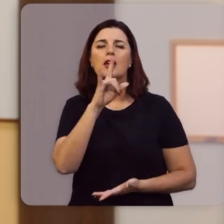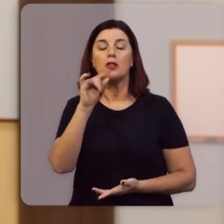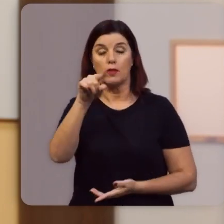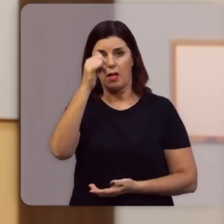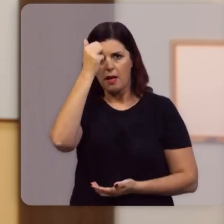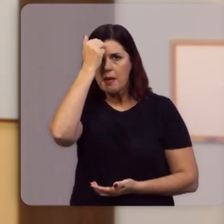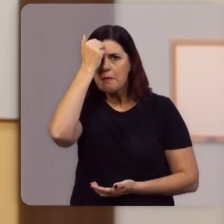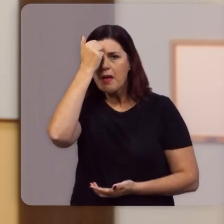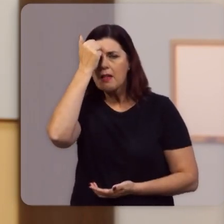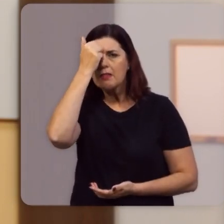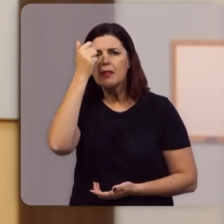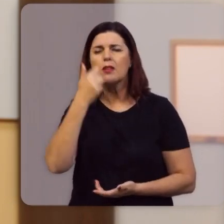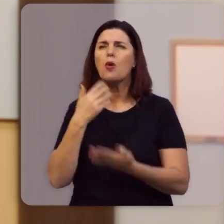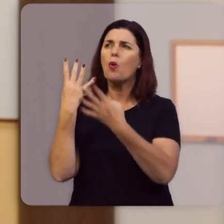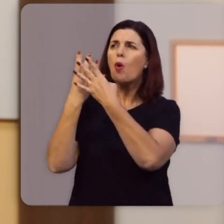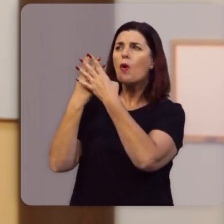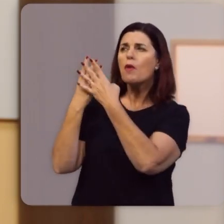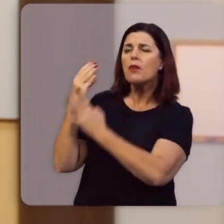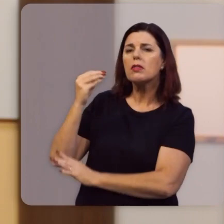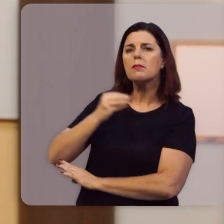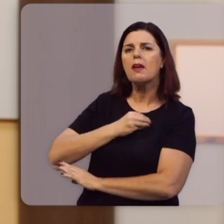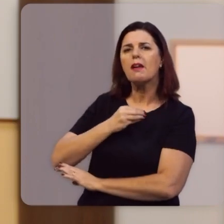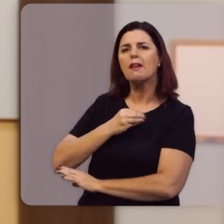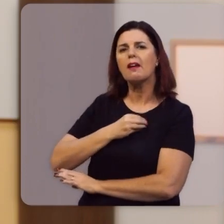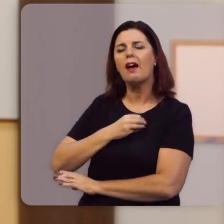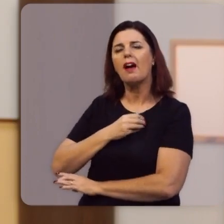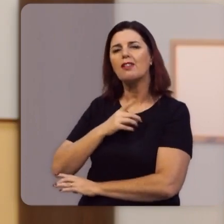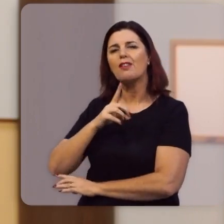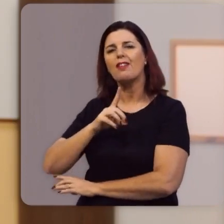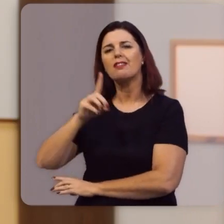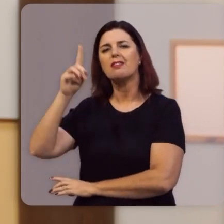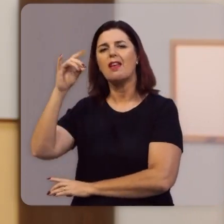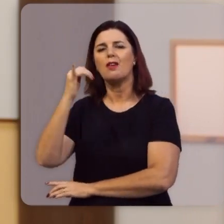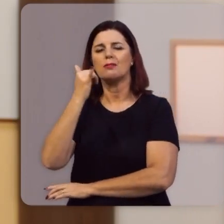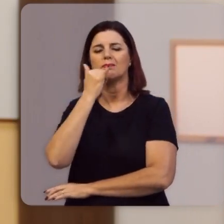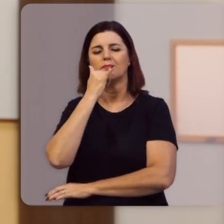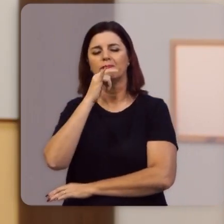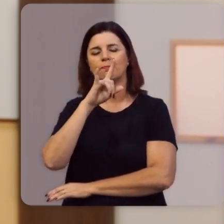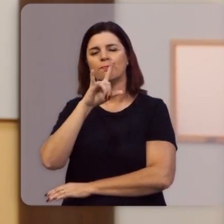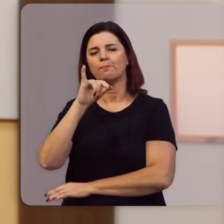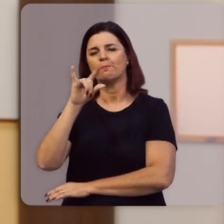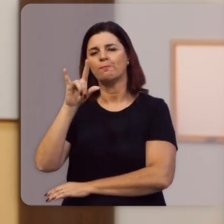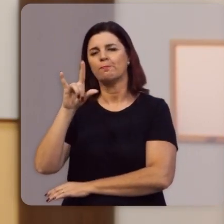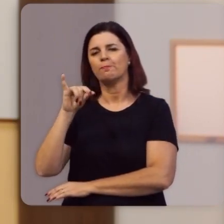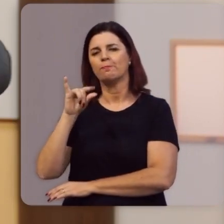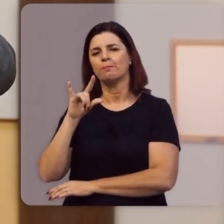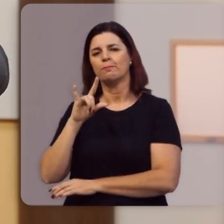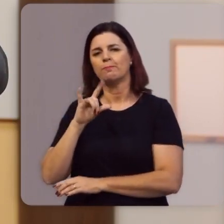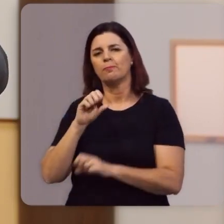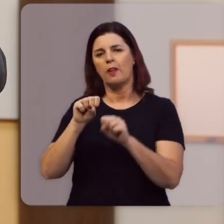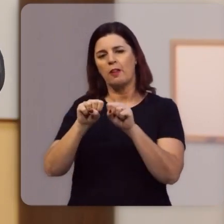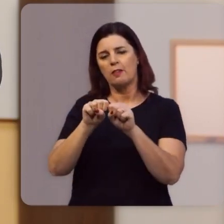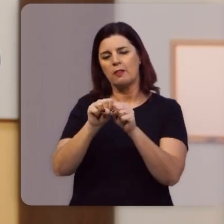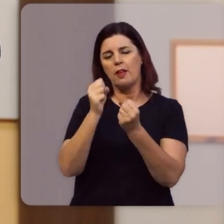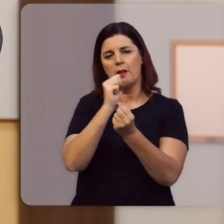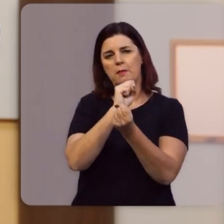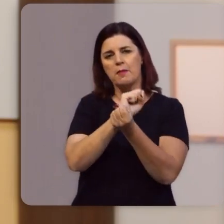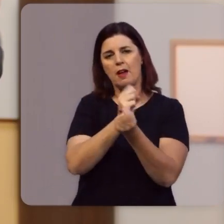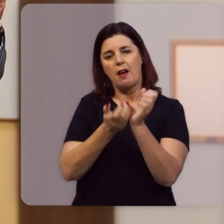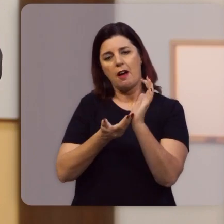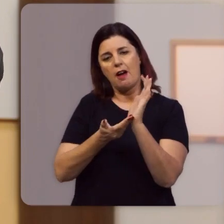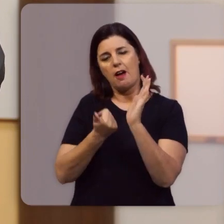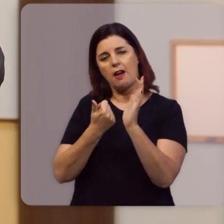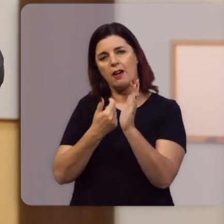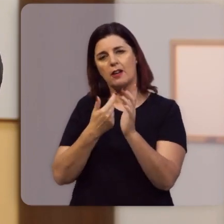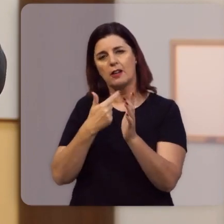se arrepender, se você confessar o seu pecado, Deus perdoa você. Deus quebra essas algemas, Deus